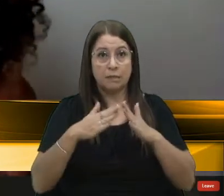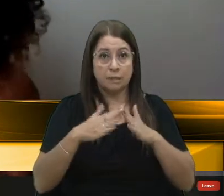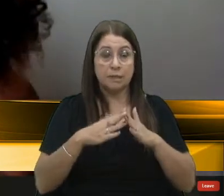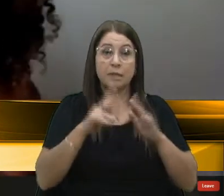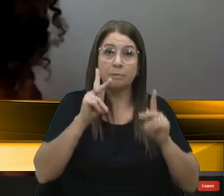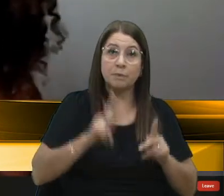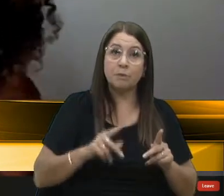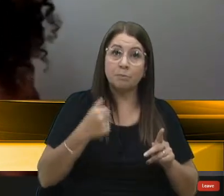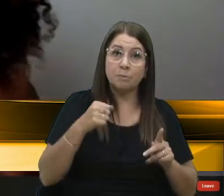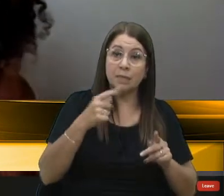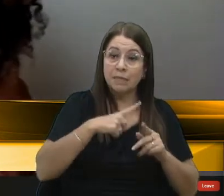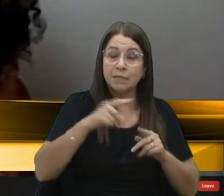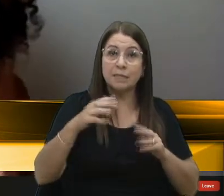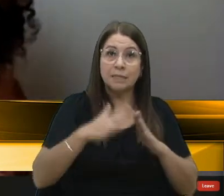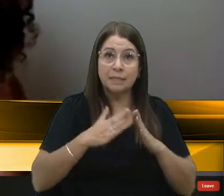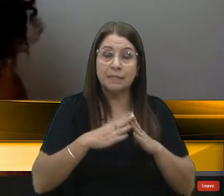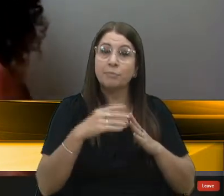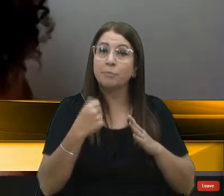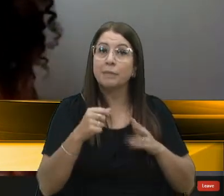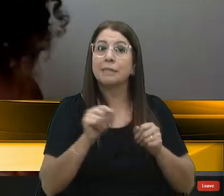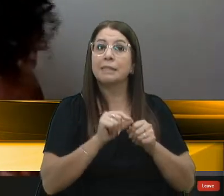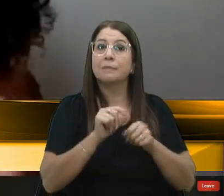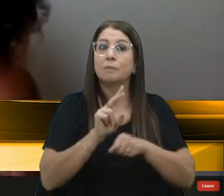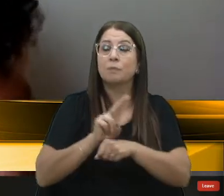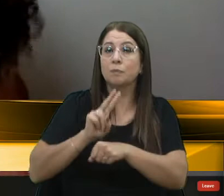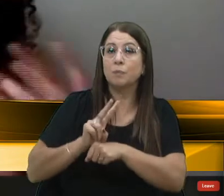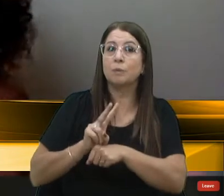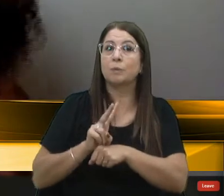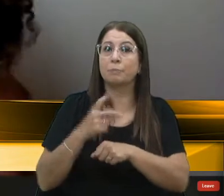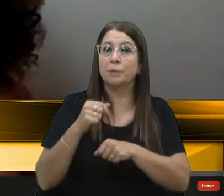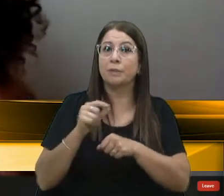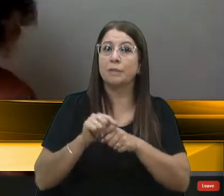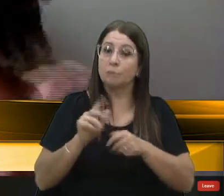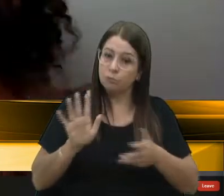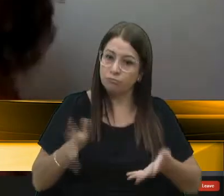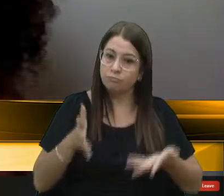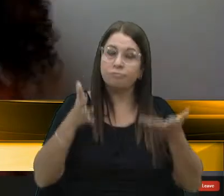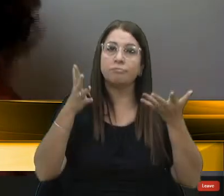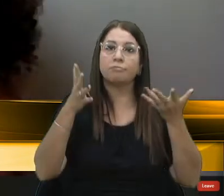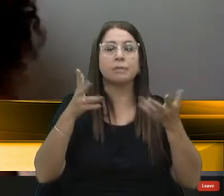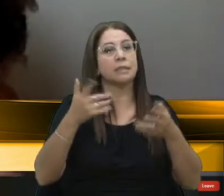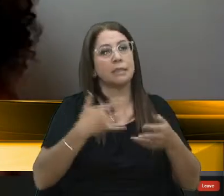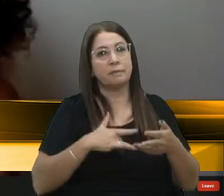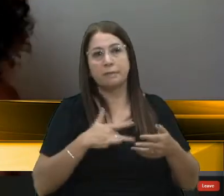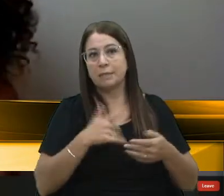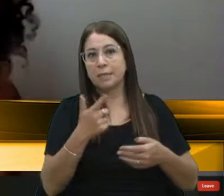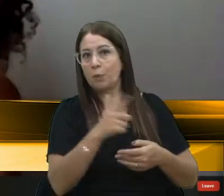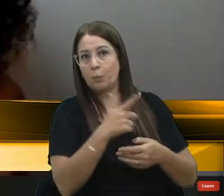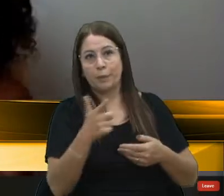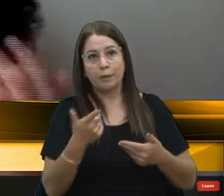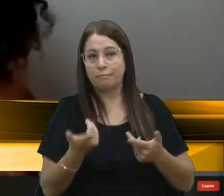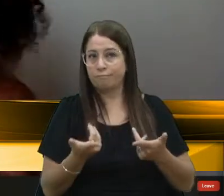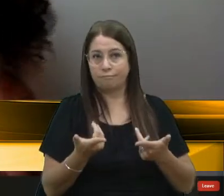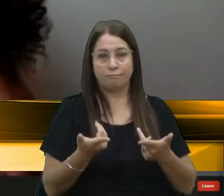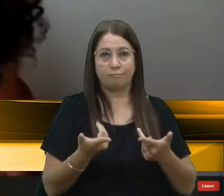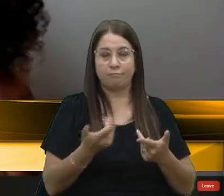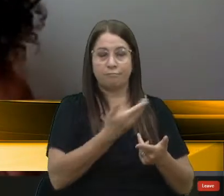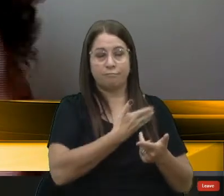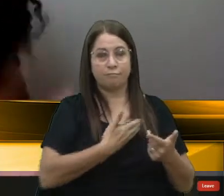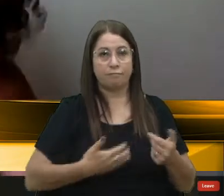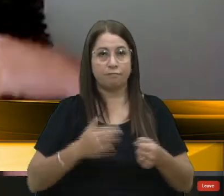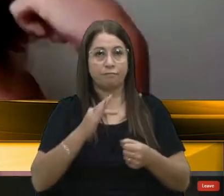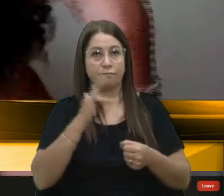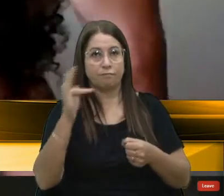pessoas que necessitam sair de casa precisam se cuidar e precisam de um incentivo que, infelizmente, não vem por parte do governo